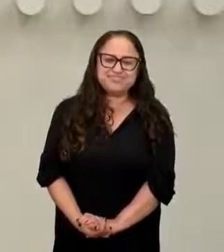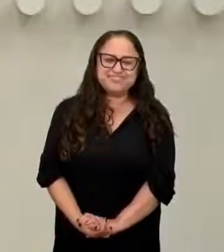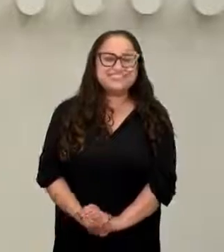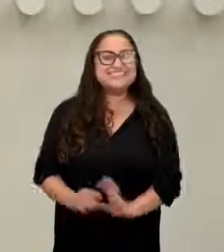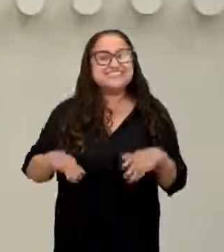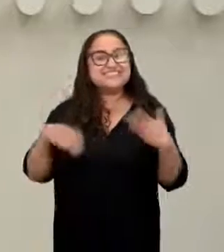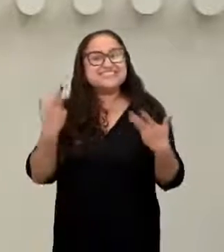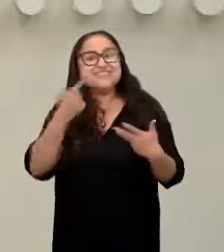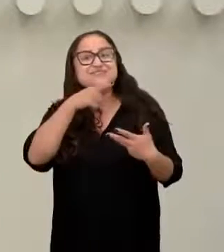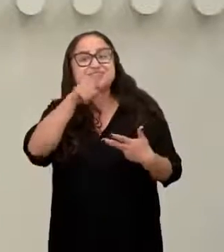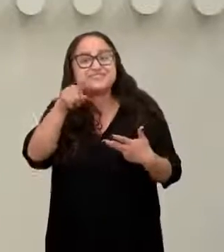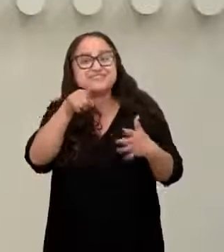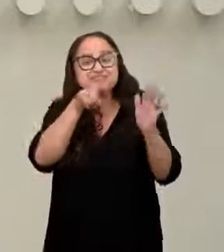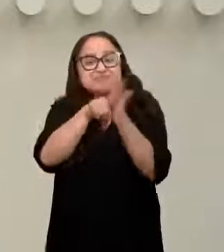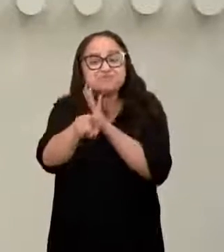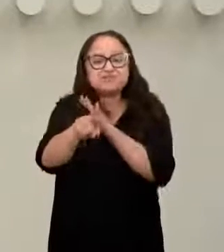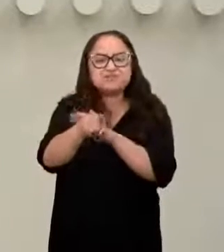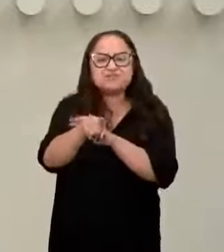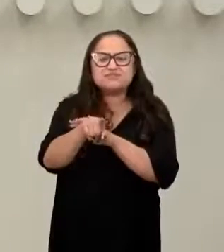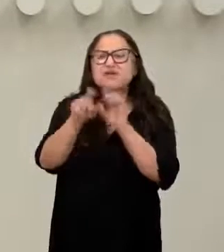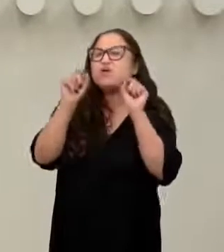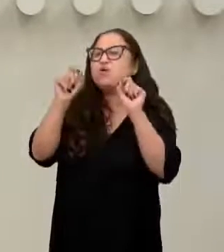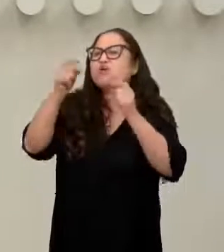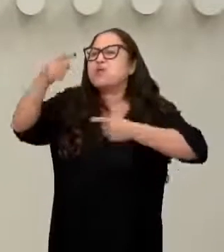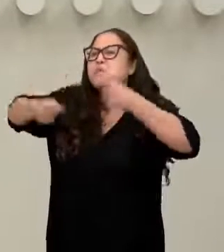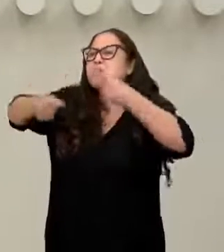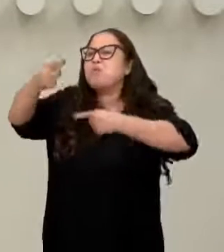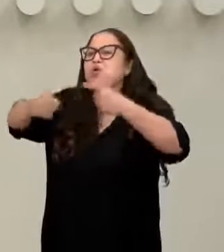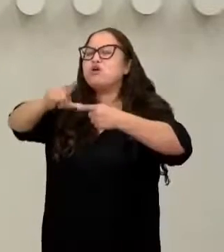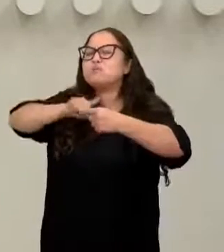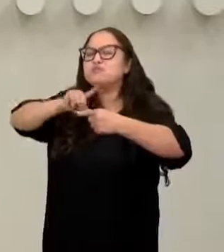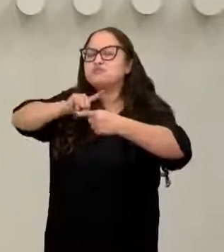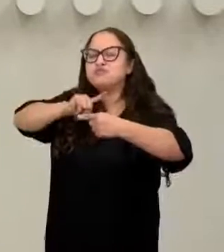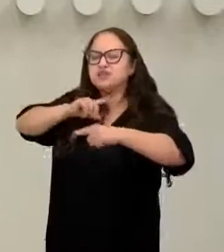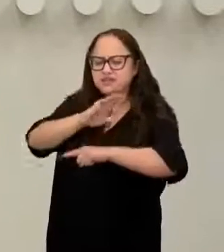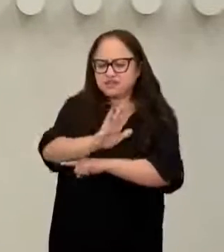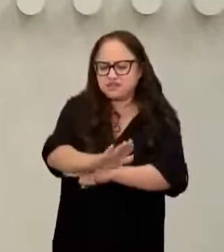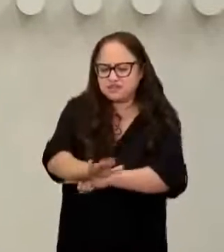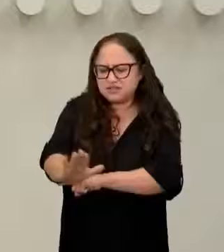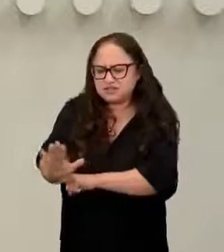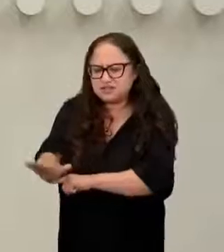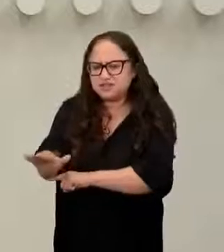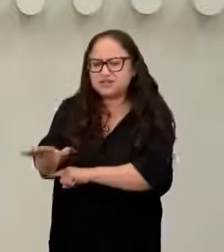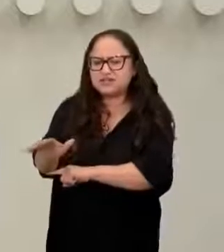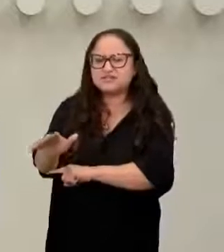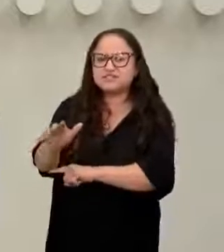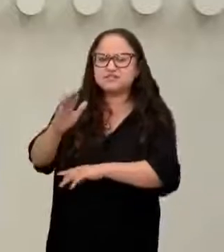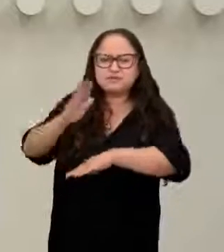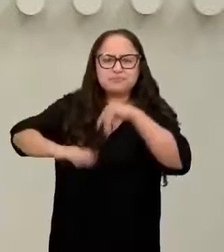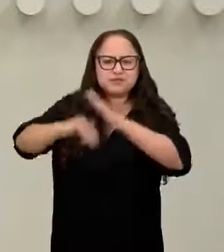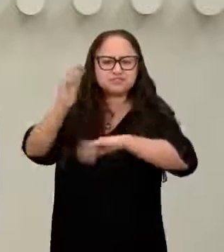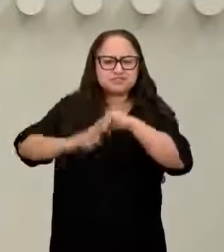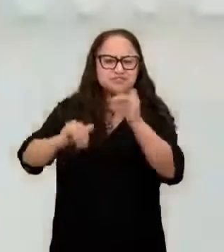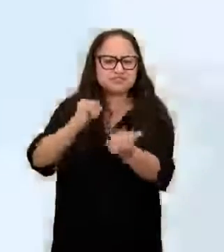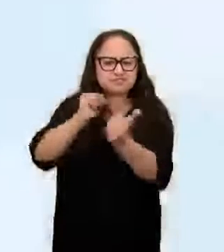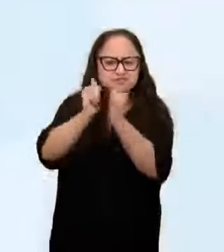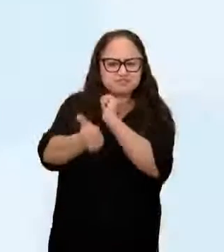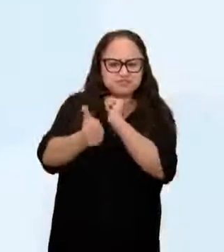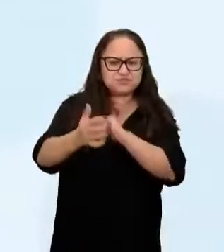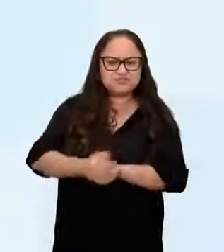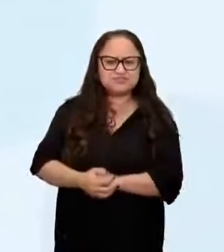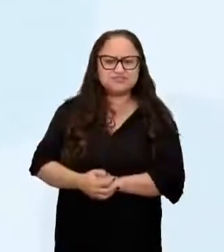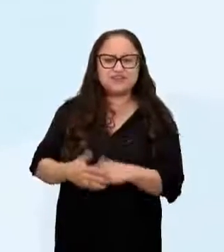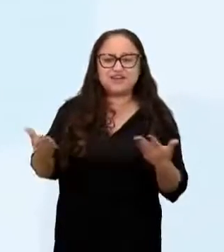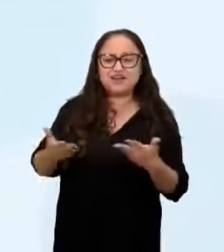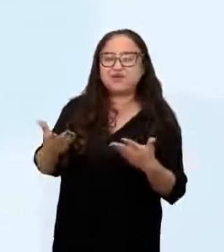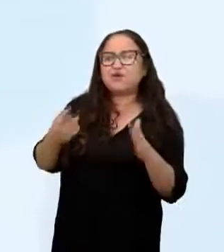Aí você me pergunta, o que pode ter de polêmico em crianças praticando esportes? Vamos lá? Então, na tela uma pergunta que eu faria para a